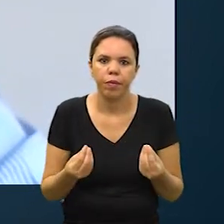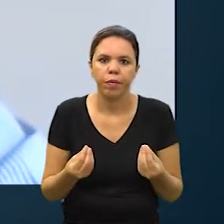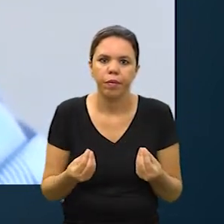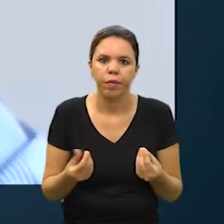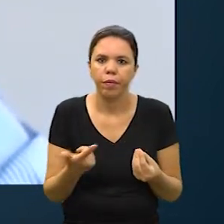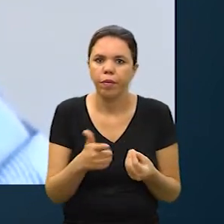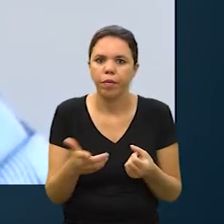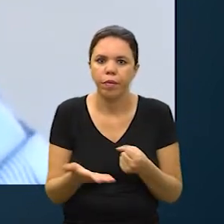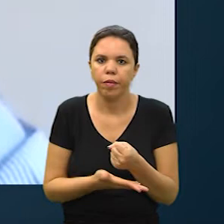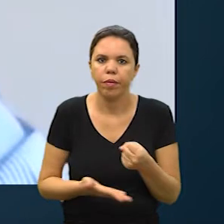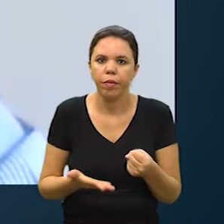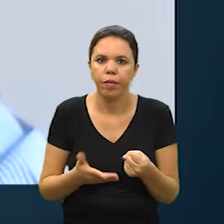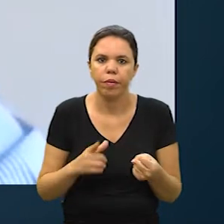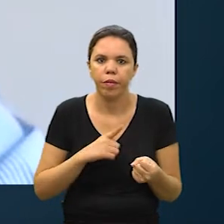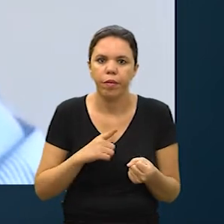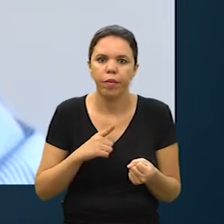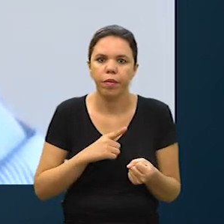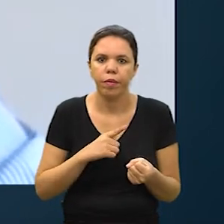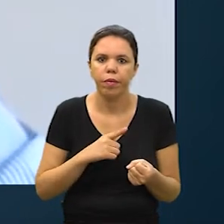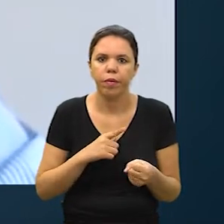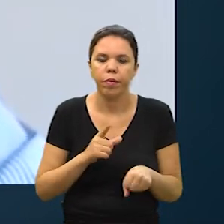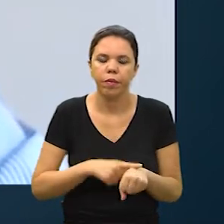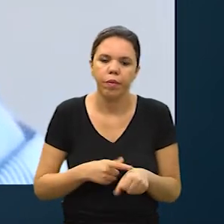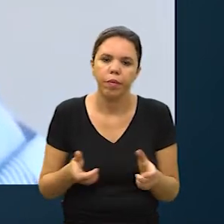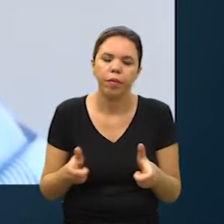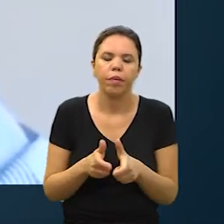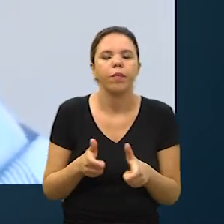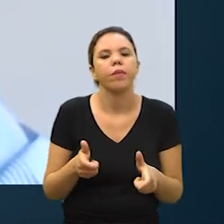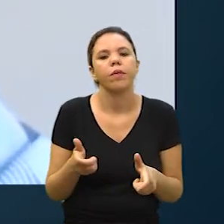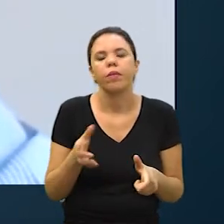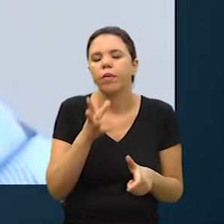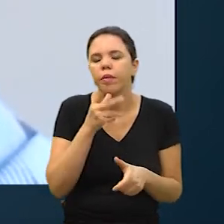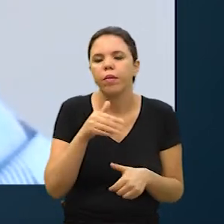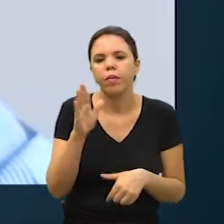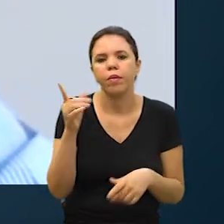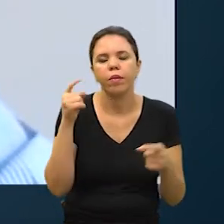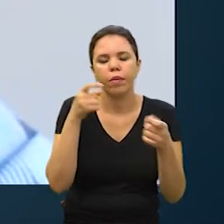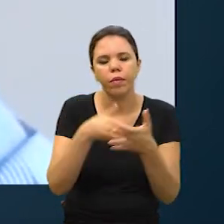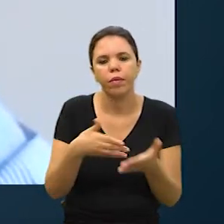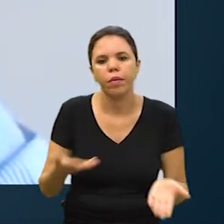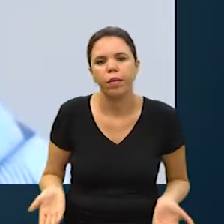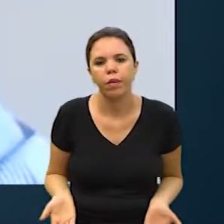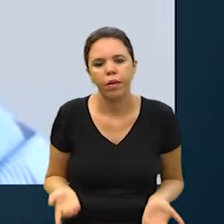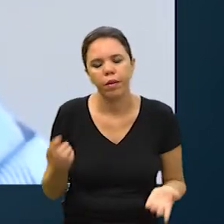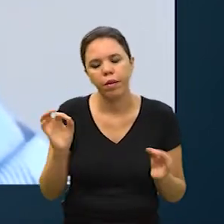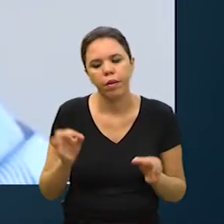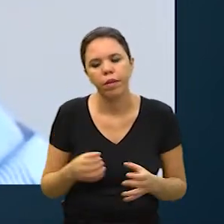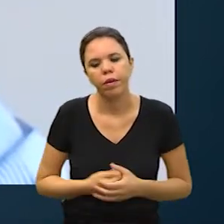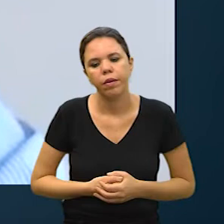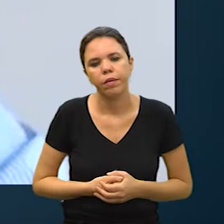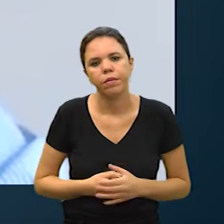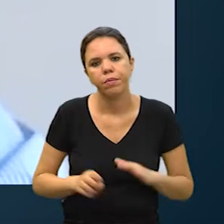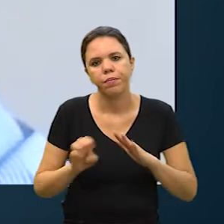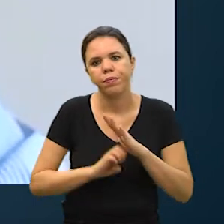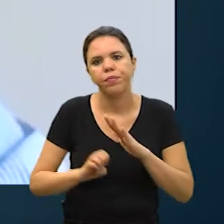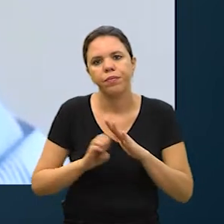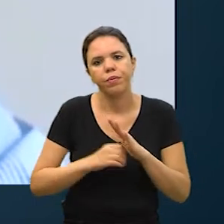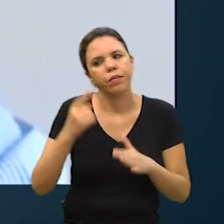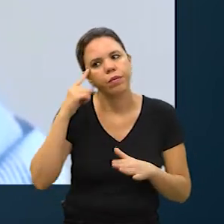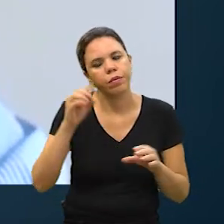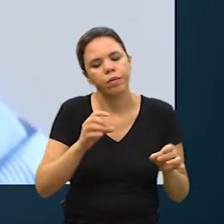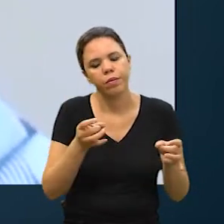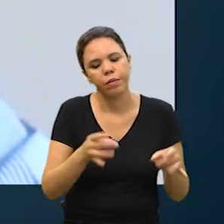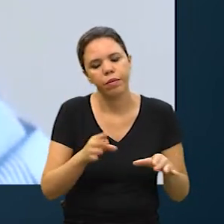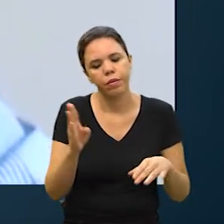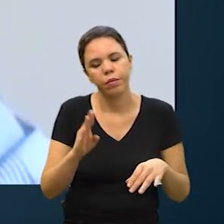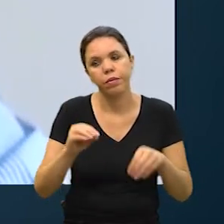essa base, então o teu tempo de maturação fica maior, demora um pouco mais, vai ter mais dificuldade, né? Então, o ideal mesmo, empresas estão pensando em